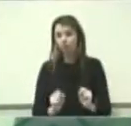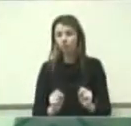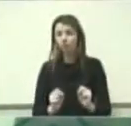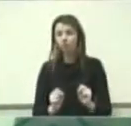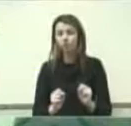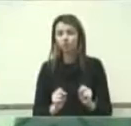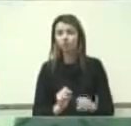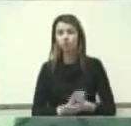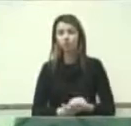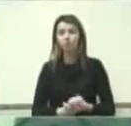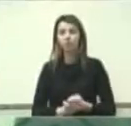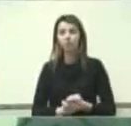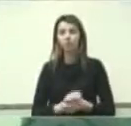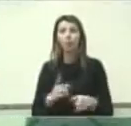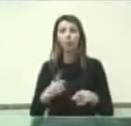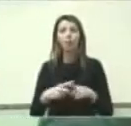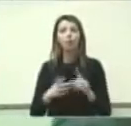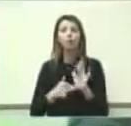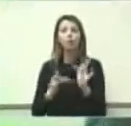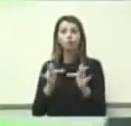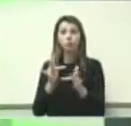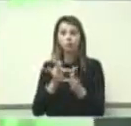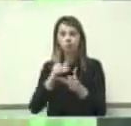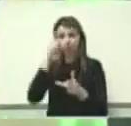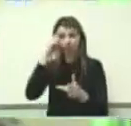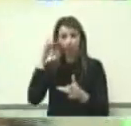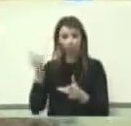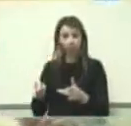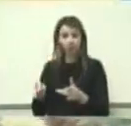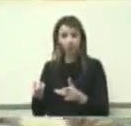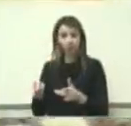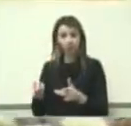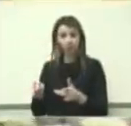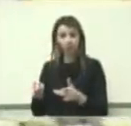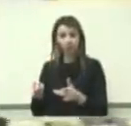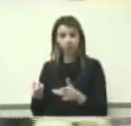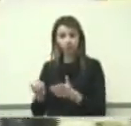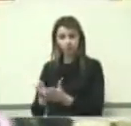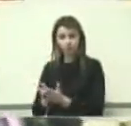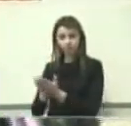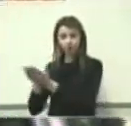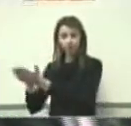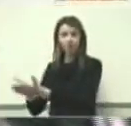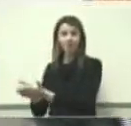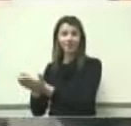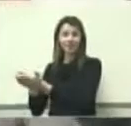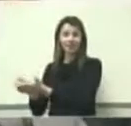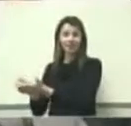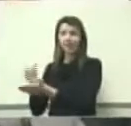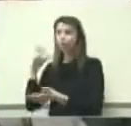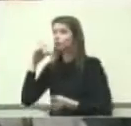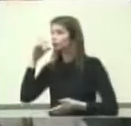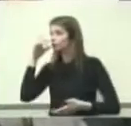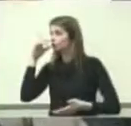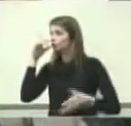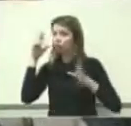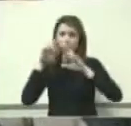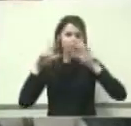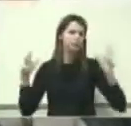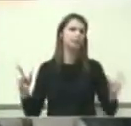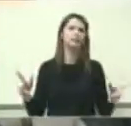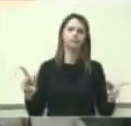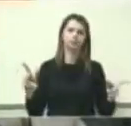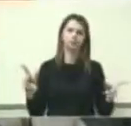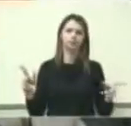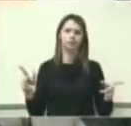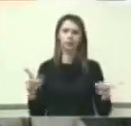Jesus permitiu que eles passassem por um por uma experiência diferente eles